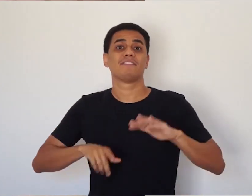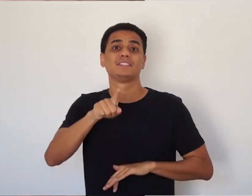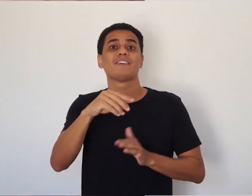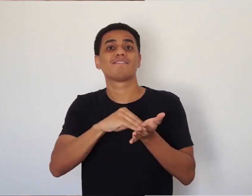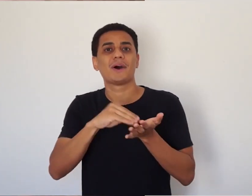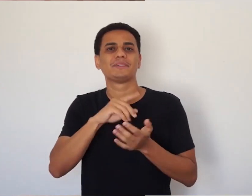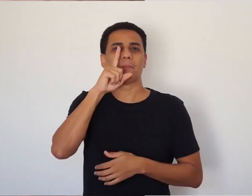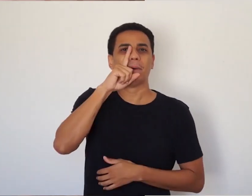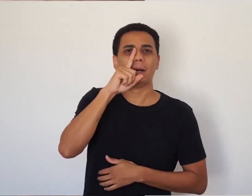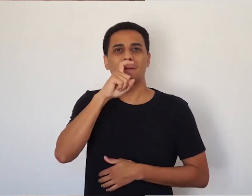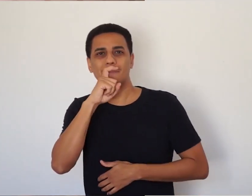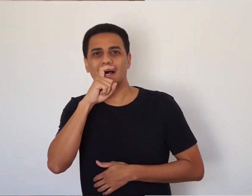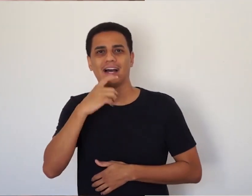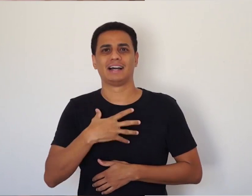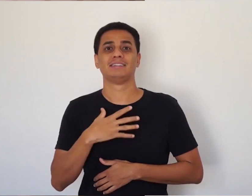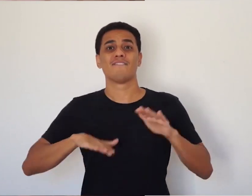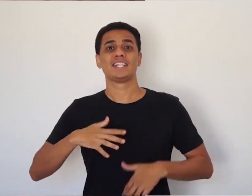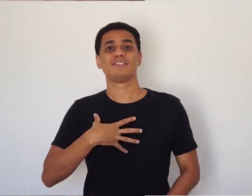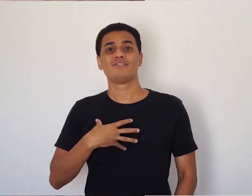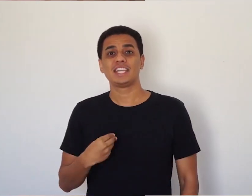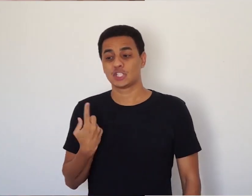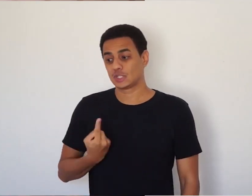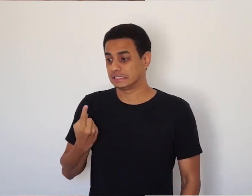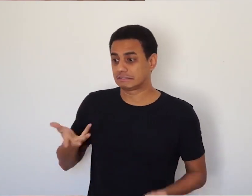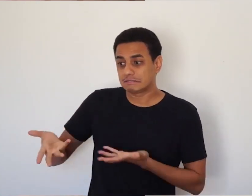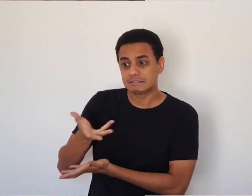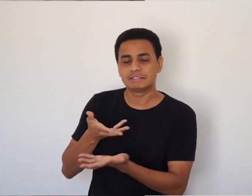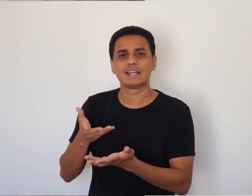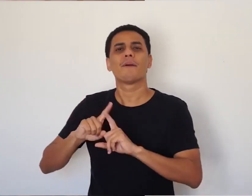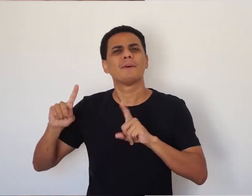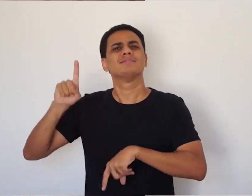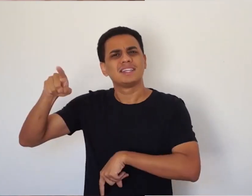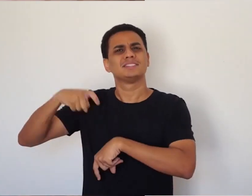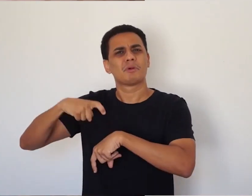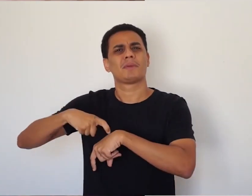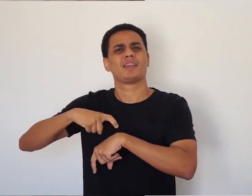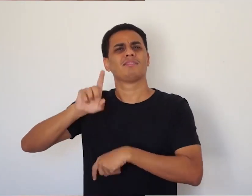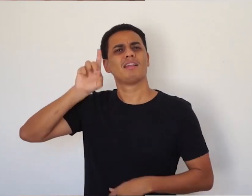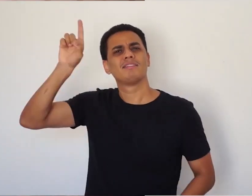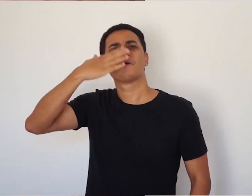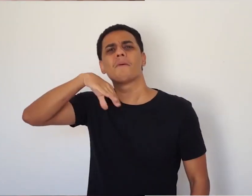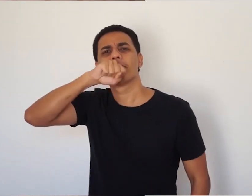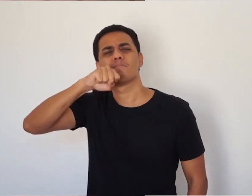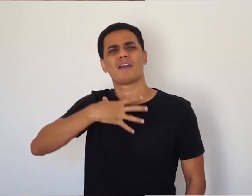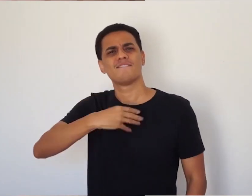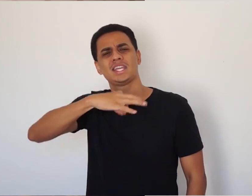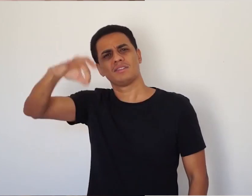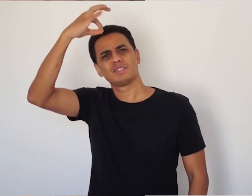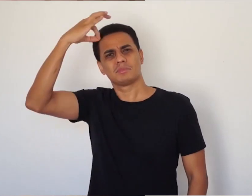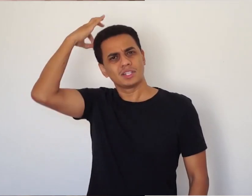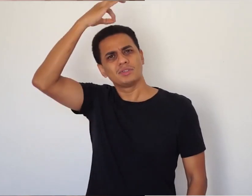não esteja, não é, com seu pai, com sua mãe, talvez esteja sozinho com seus filhos, mas aí neste momento, Deus Pai,